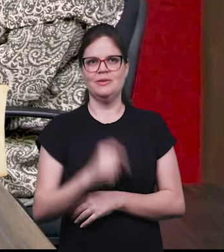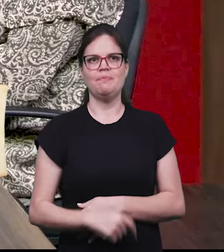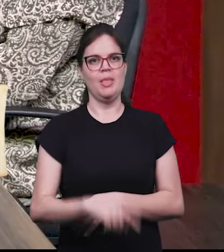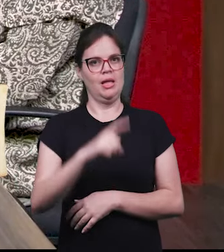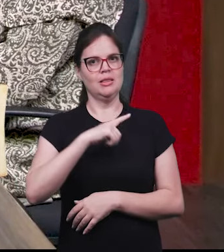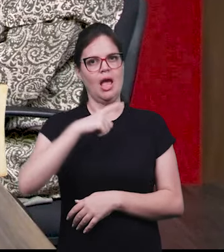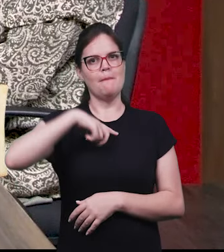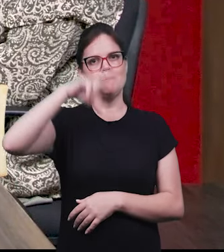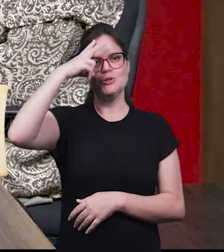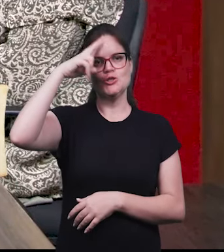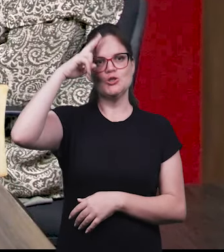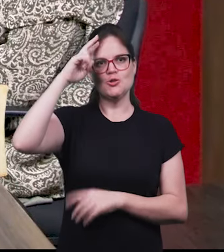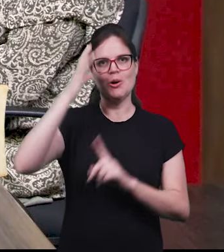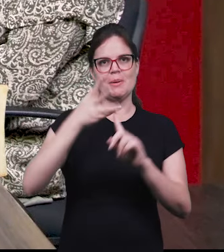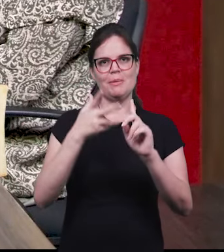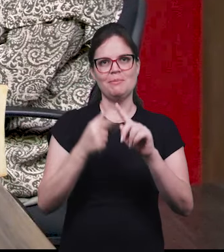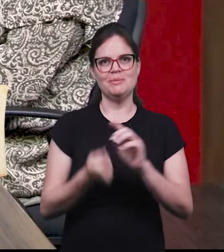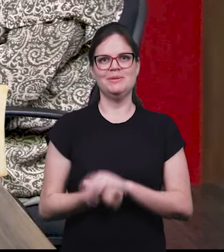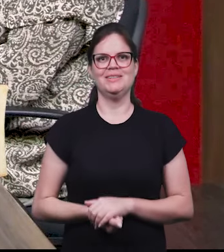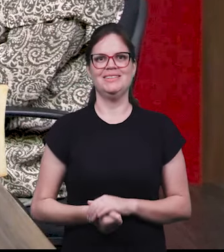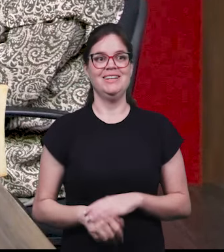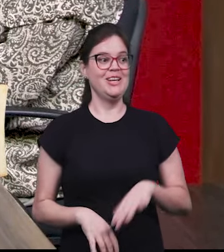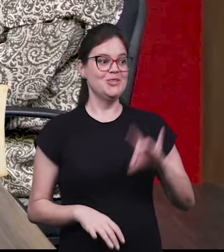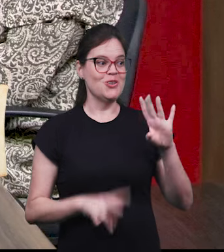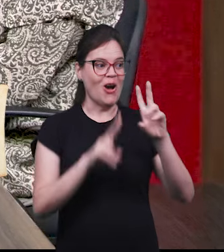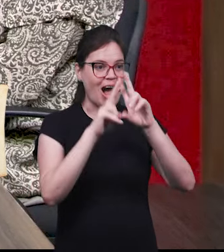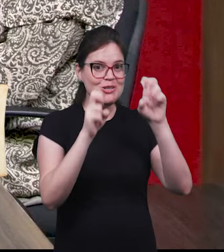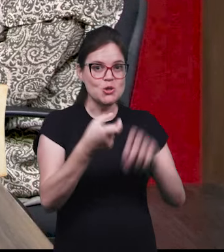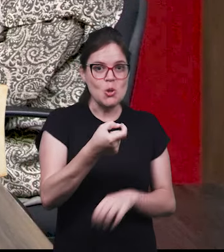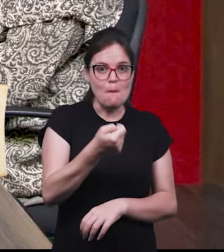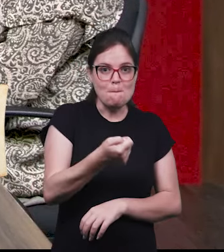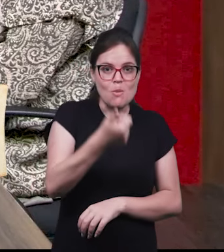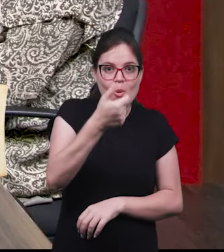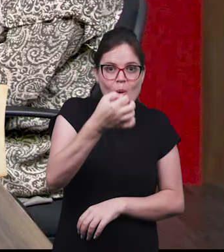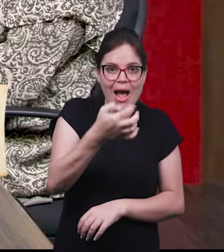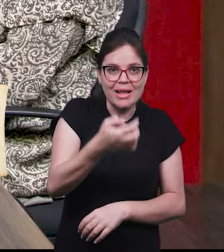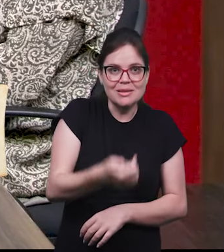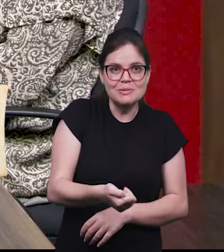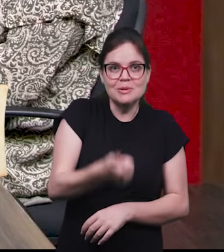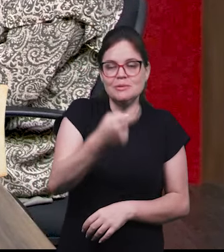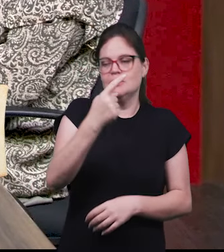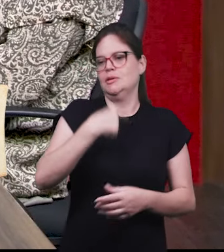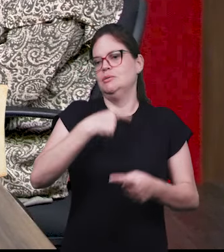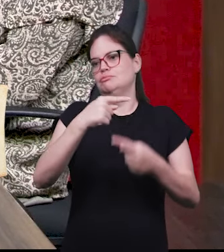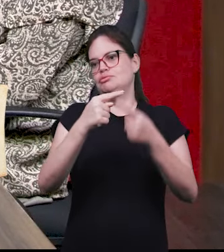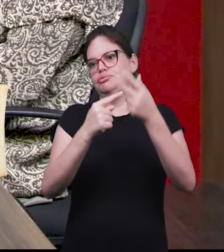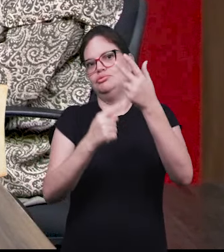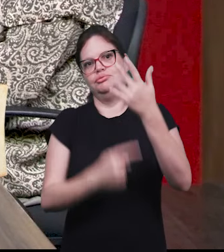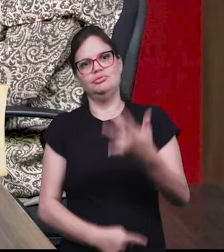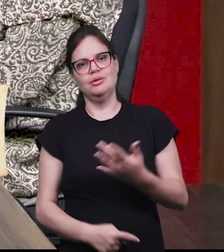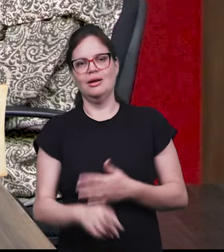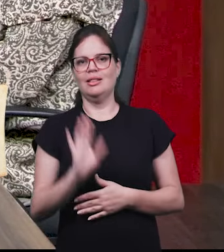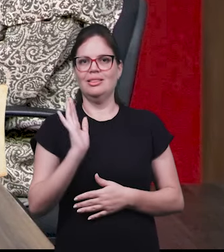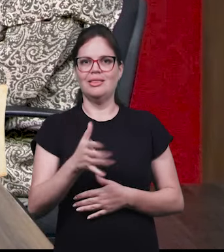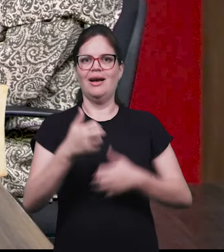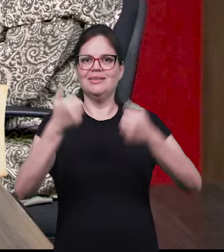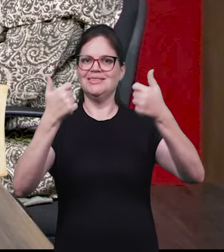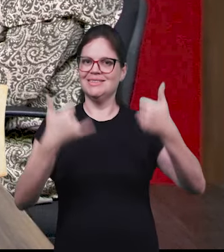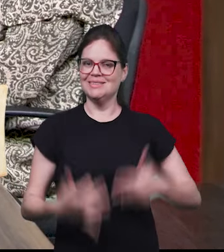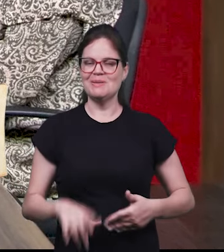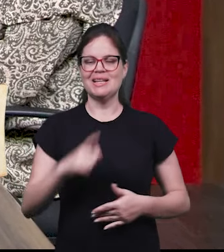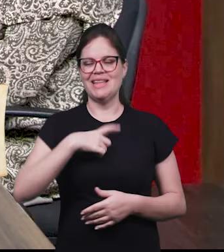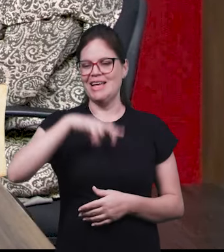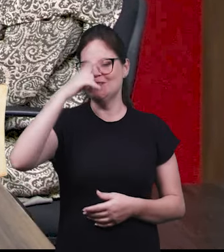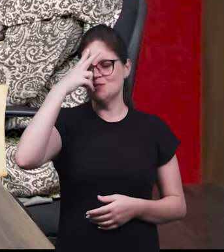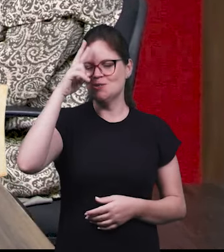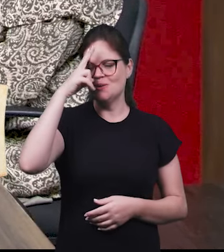coisa para mostrar que arqueologia aí, né? Só de moeda, nós temos muita coisa aí para mostrar. Moeda, você tem tanta moeda que tem antiga aí que... Que